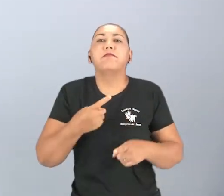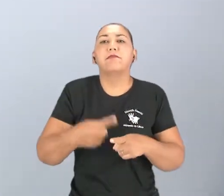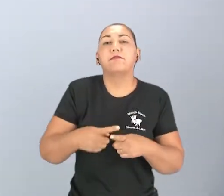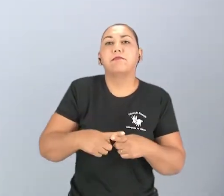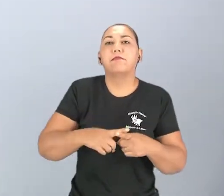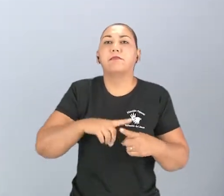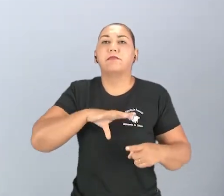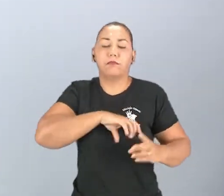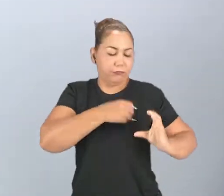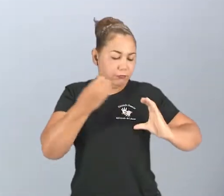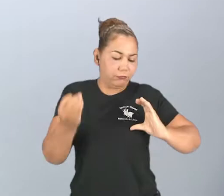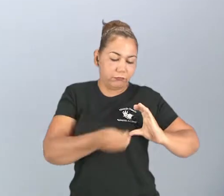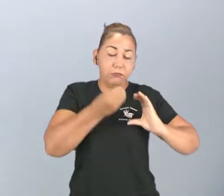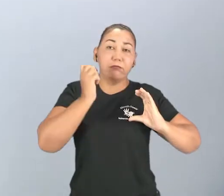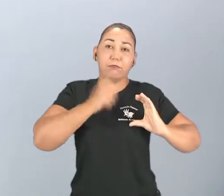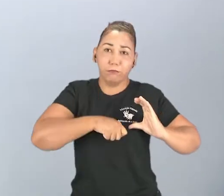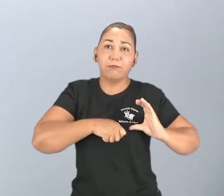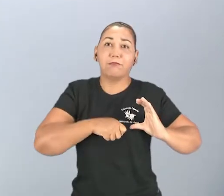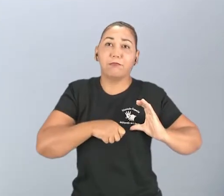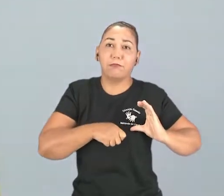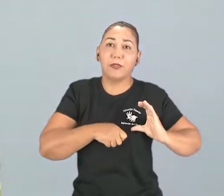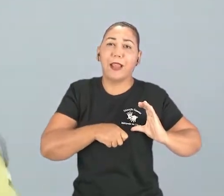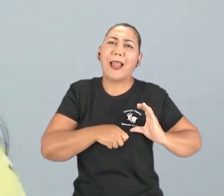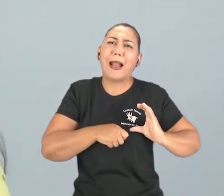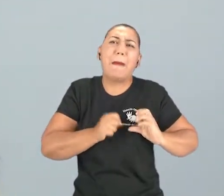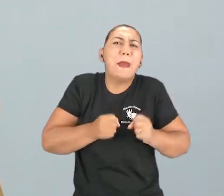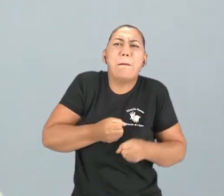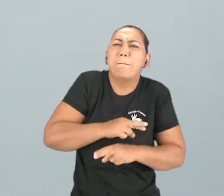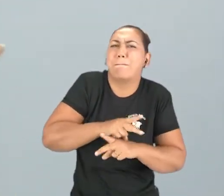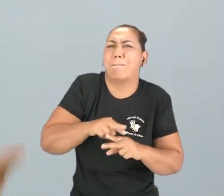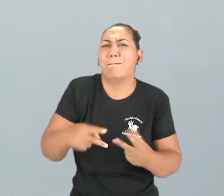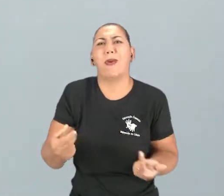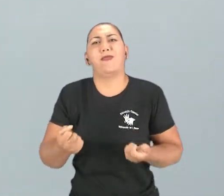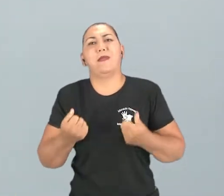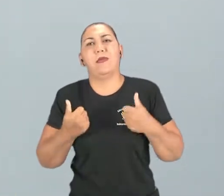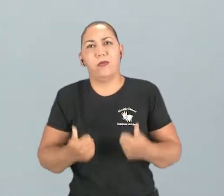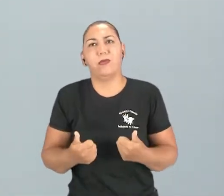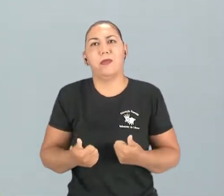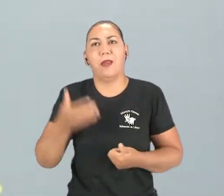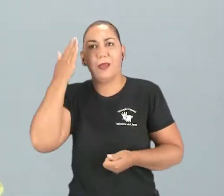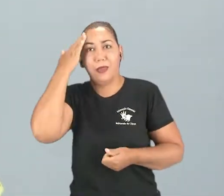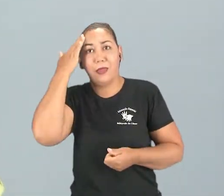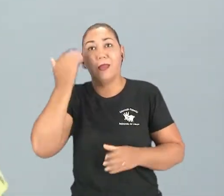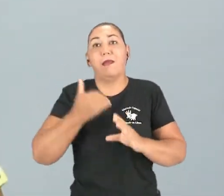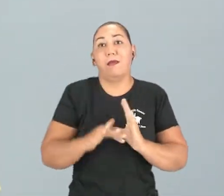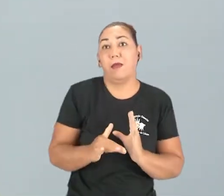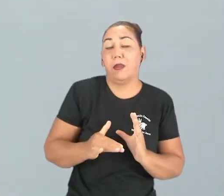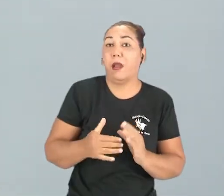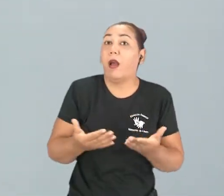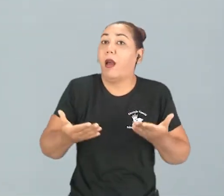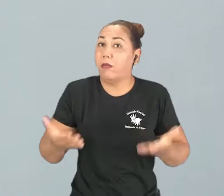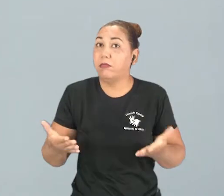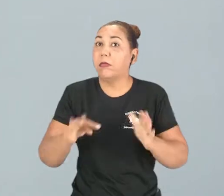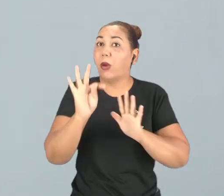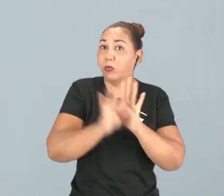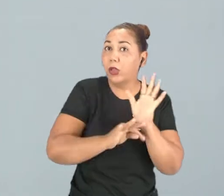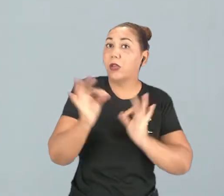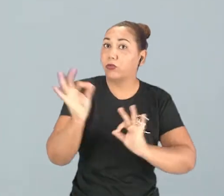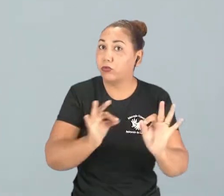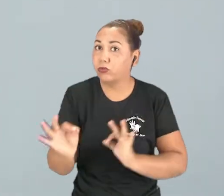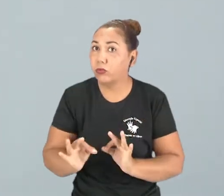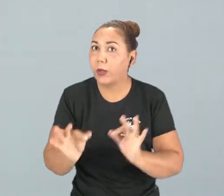não cabe na dispensa, né? Então, cabe muita coisa. E a gente entendeu essa mensagem, logo é um texto que foi organizado